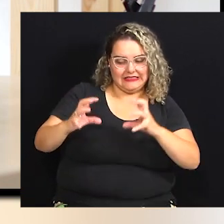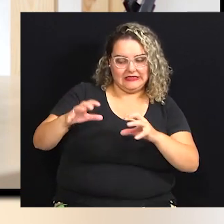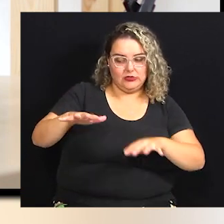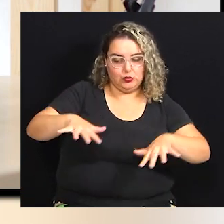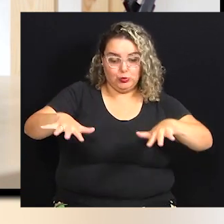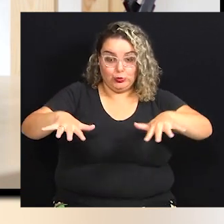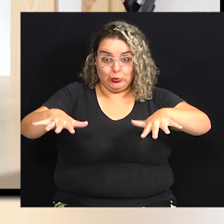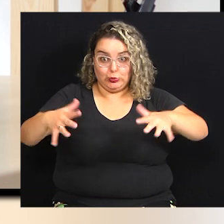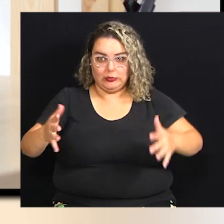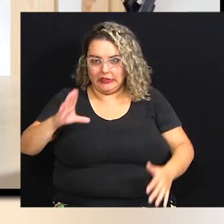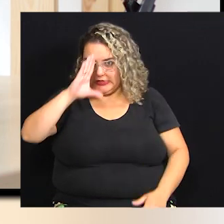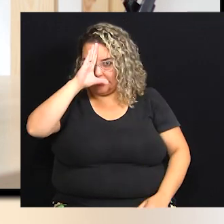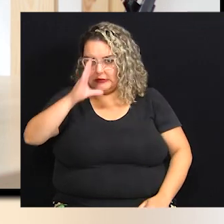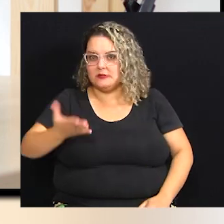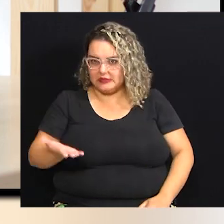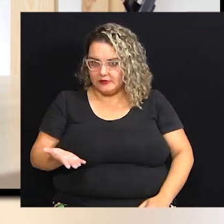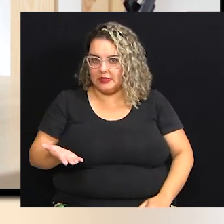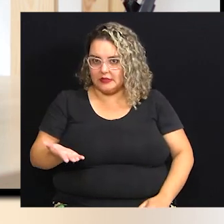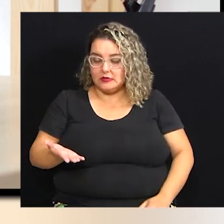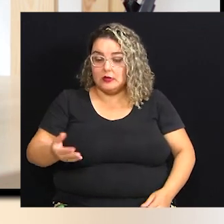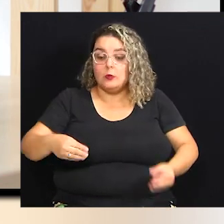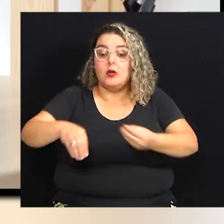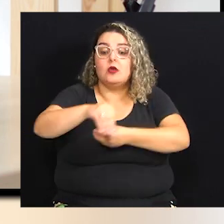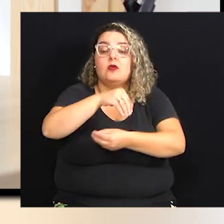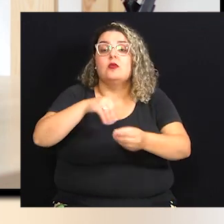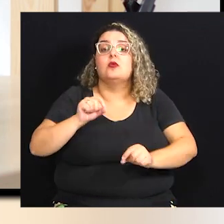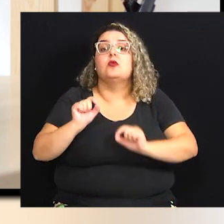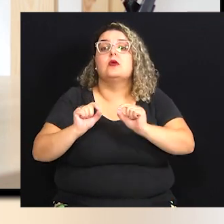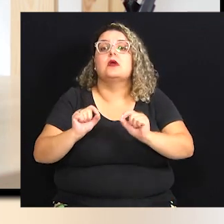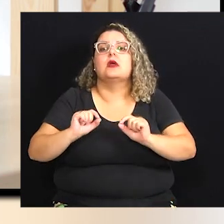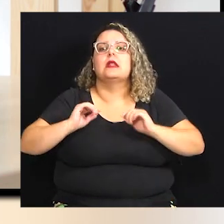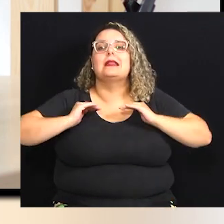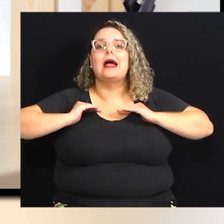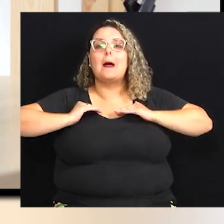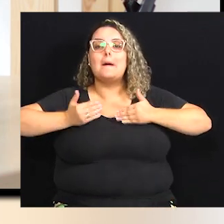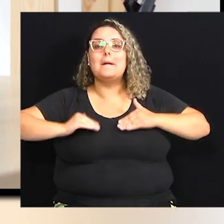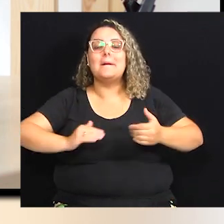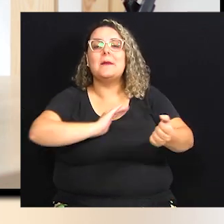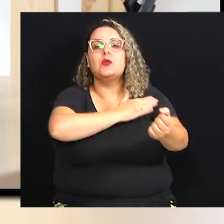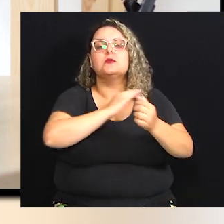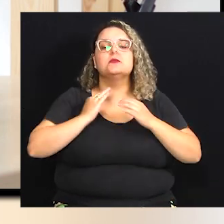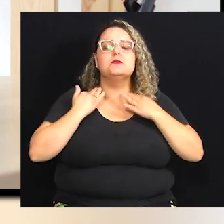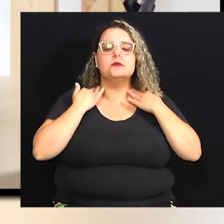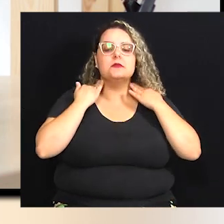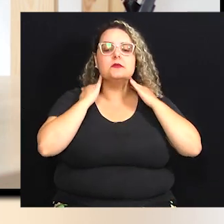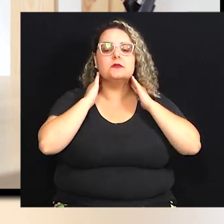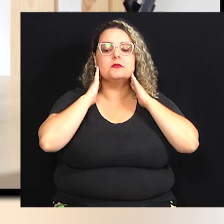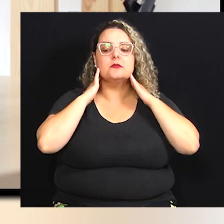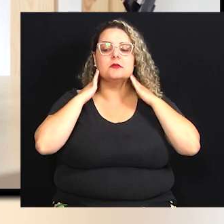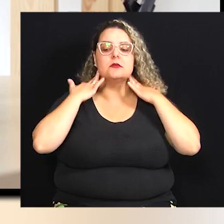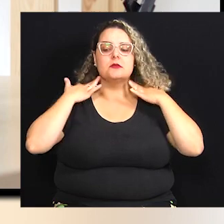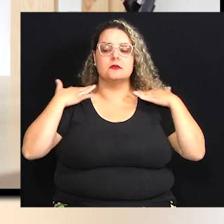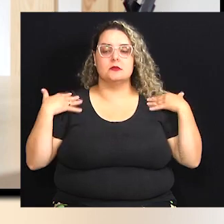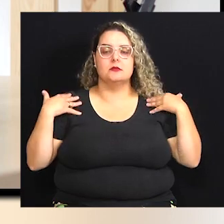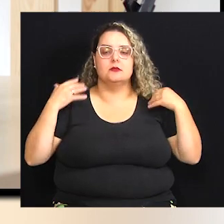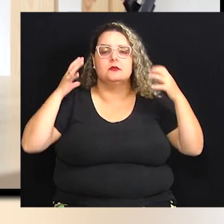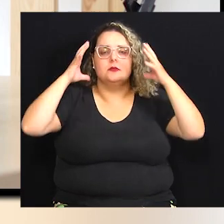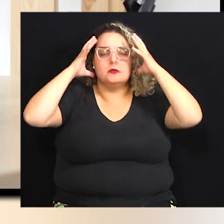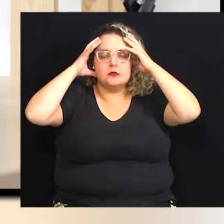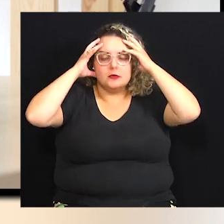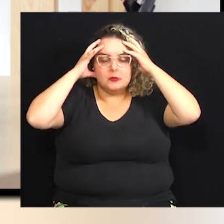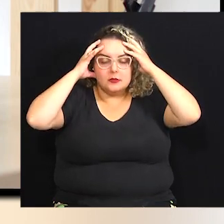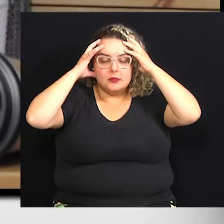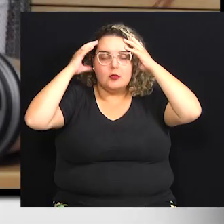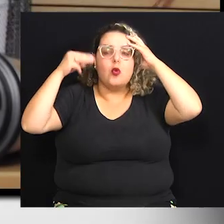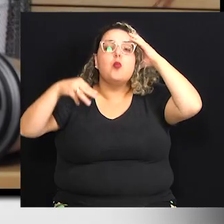enxaqueca entre as principais, envolve muito uma questão da musculatura, tanto do pescoço quanto a musculatura da cabeça,